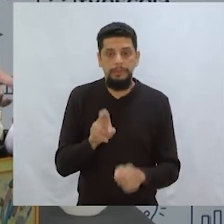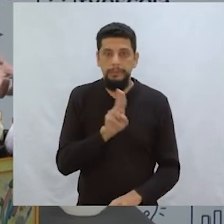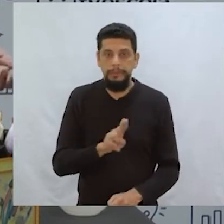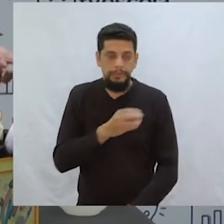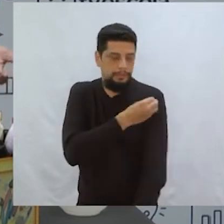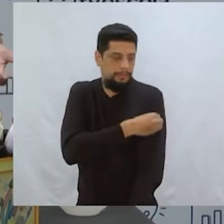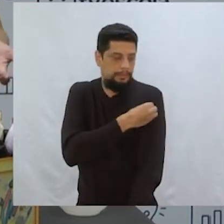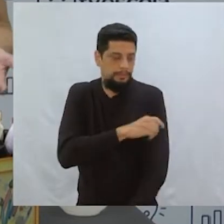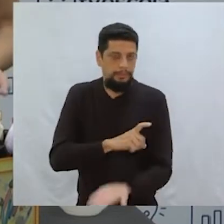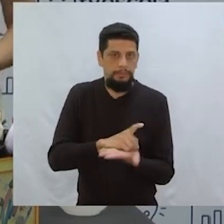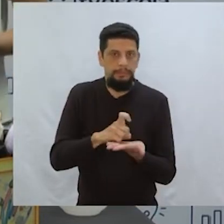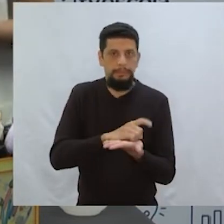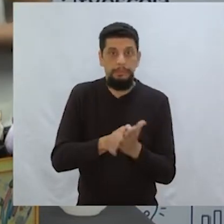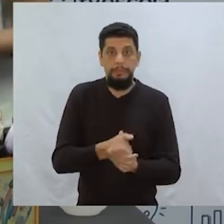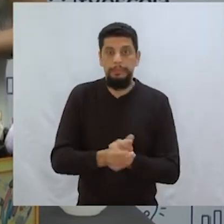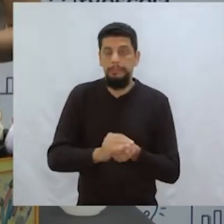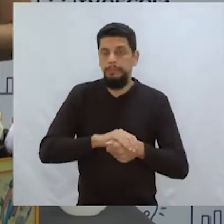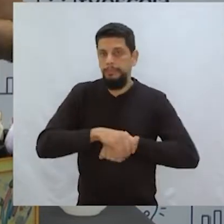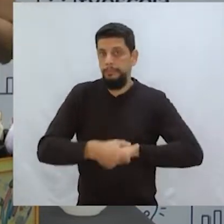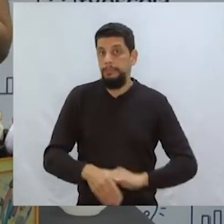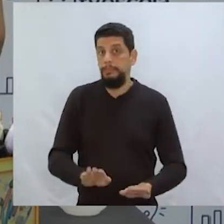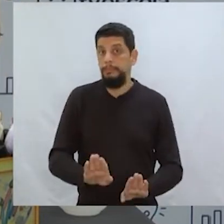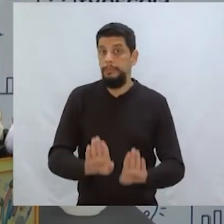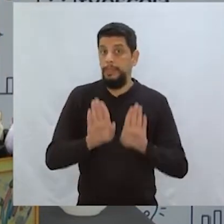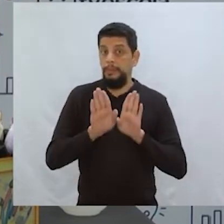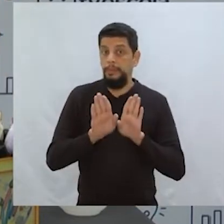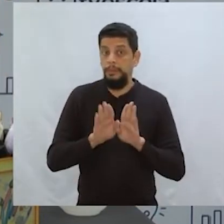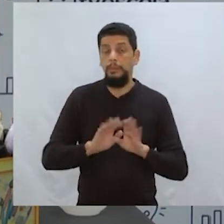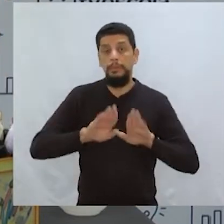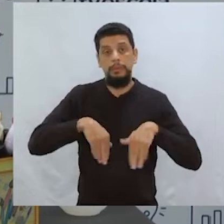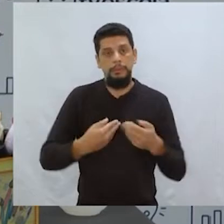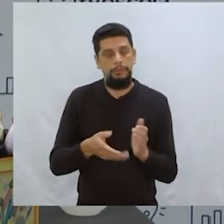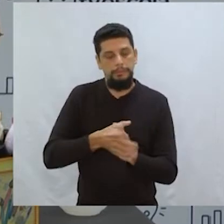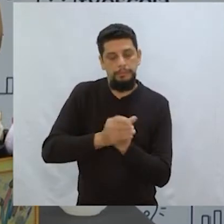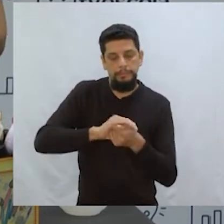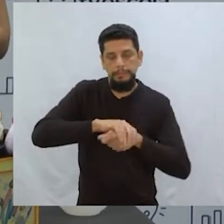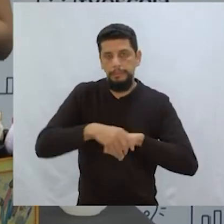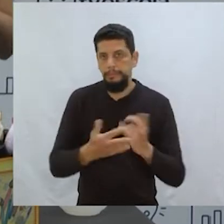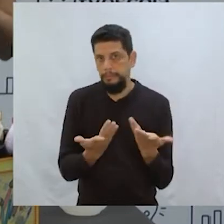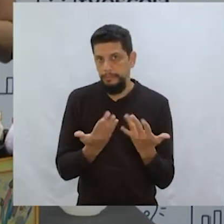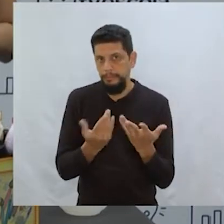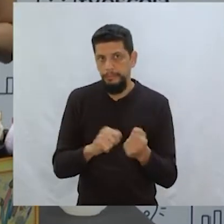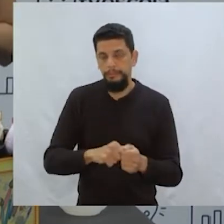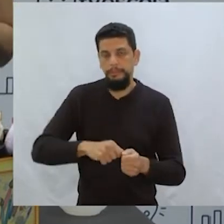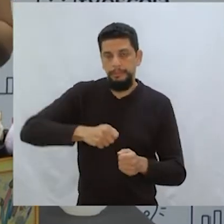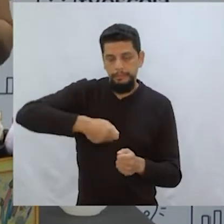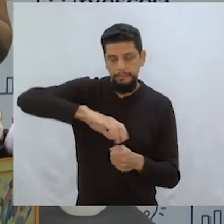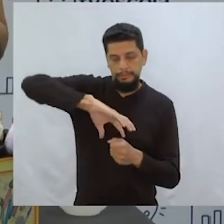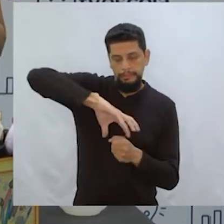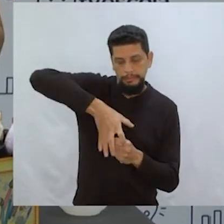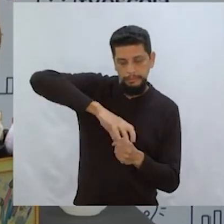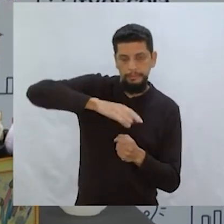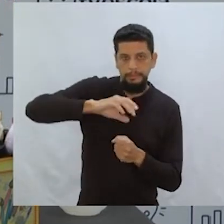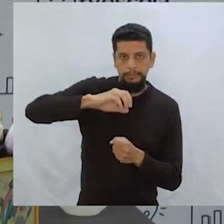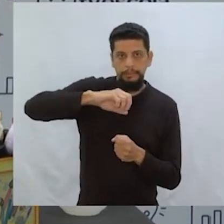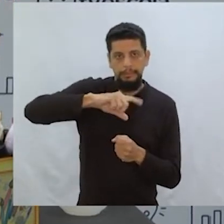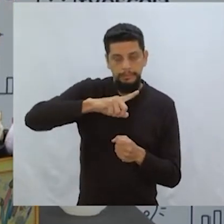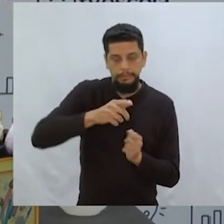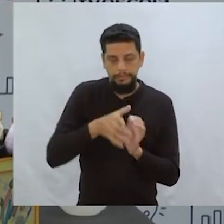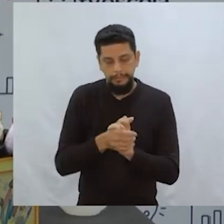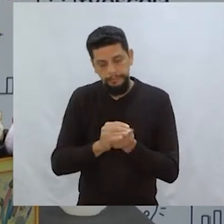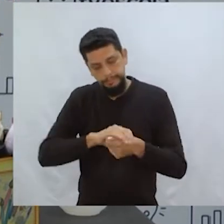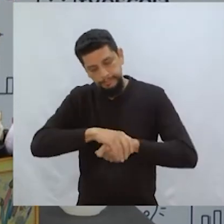a gente usa o álcool em gel. Mas, quando a gente for lavar as mãos lá em casa, a gente precisa ligar a